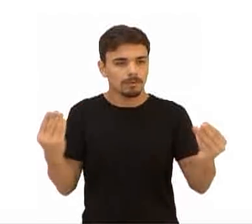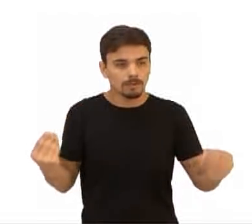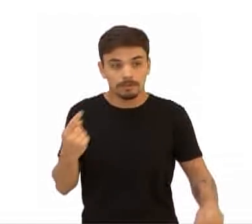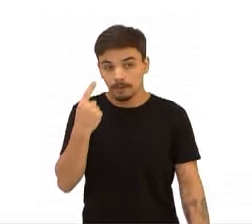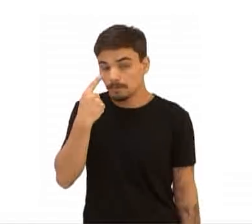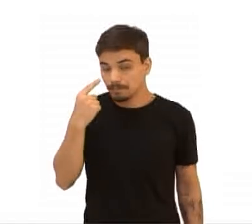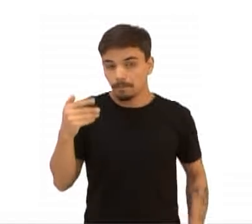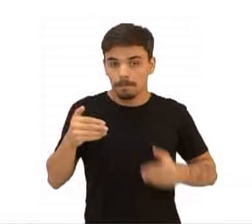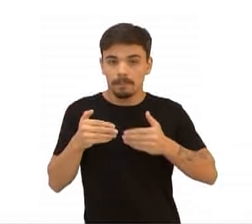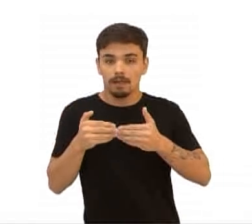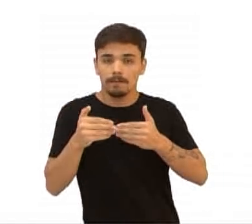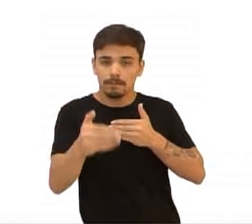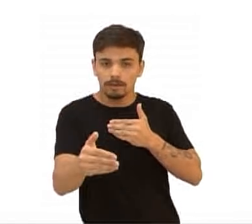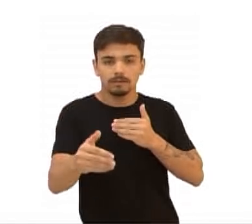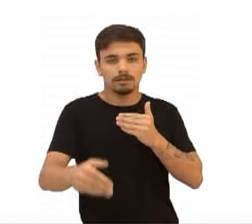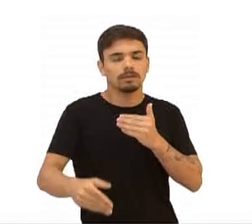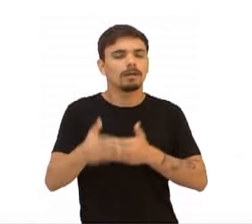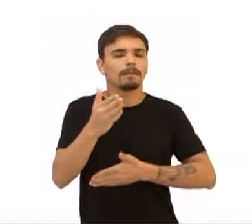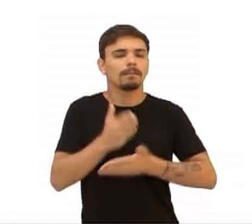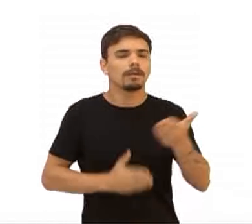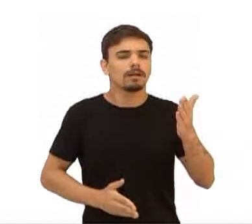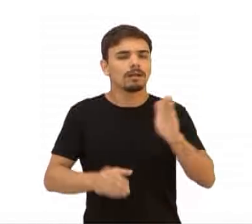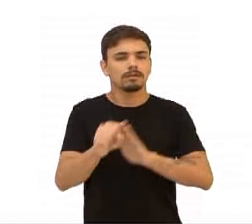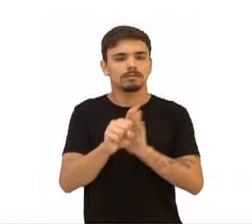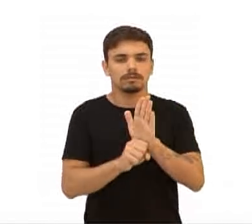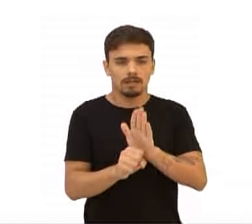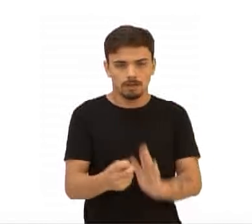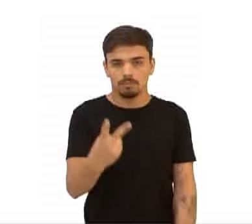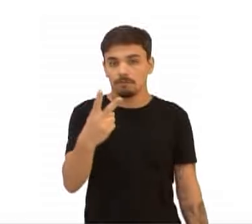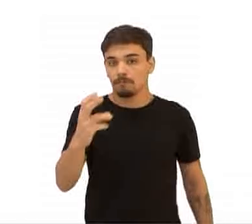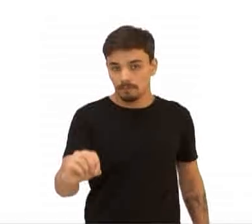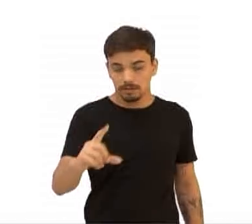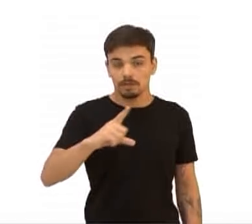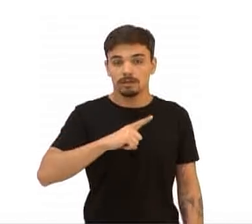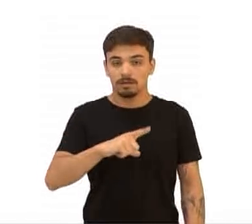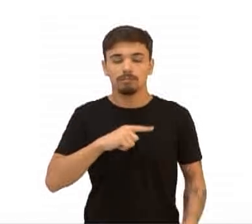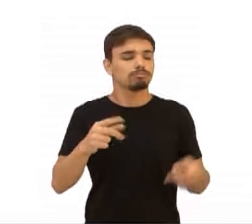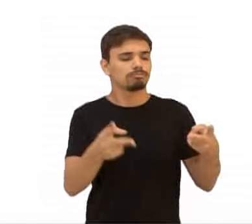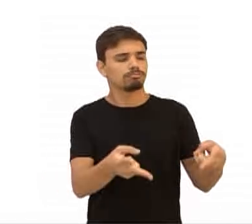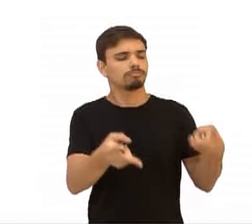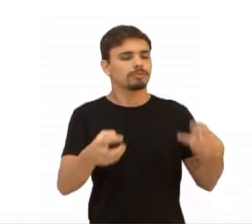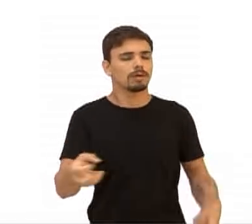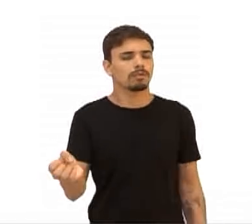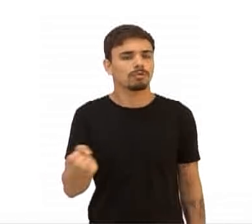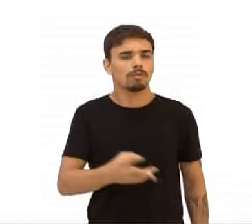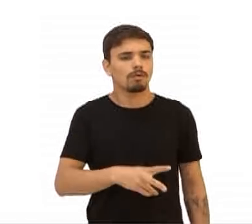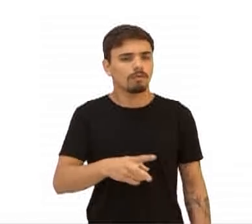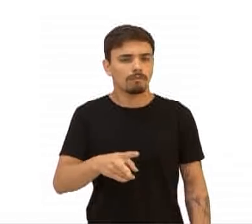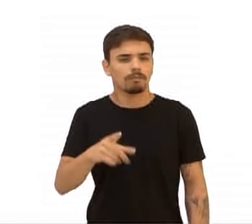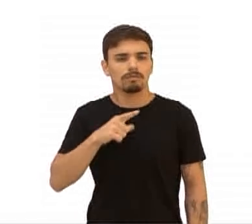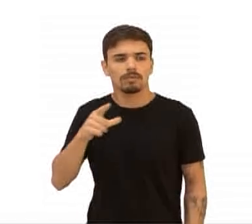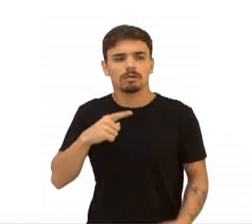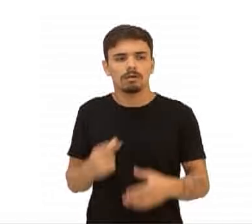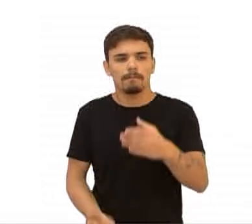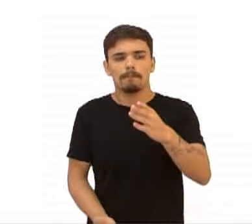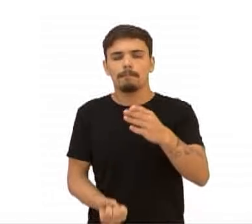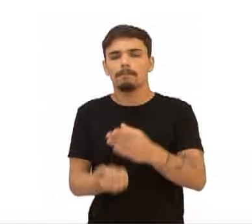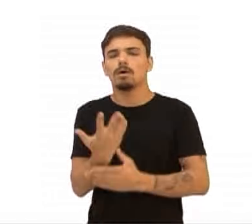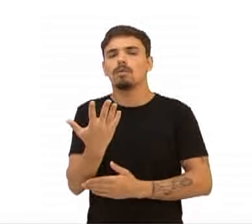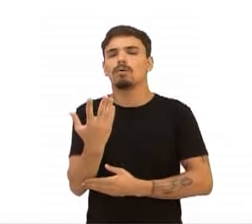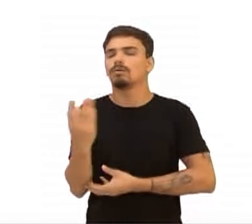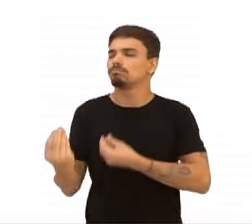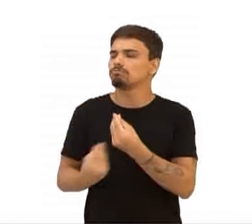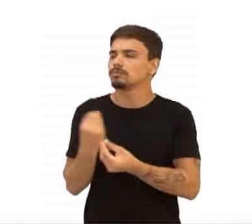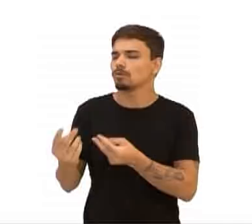a partir da primeira metade do século XX, uma nova perspectiva historiográfica ela vai surgir. Como